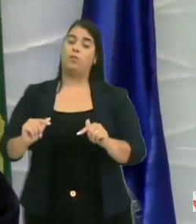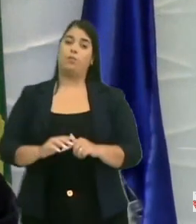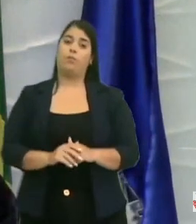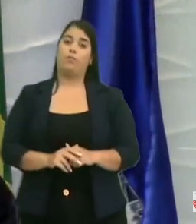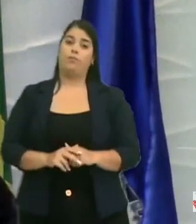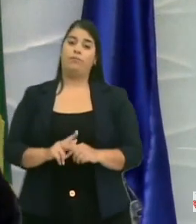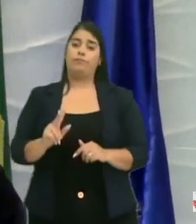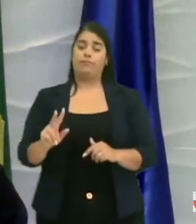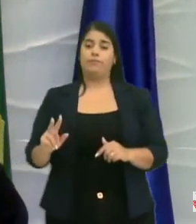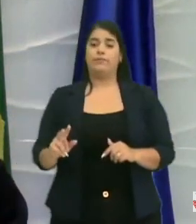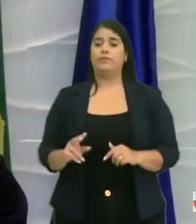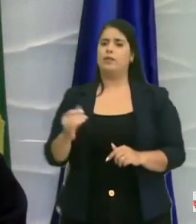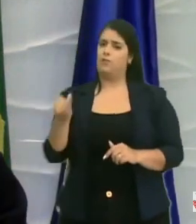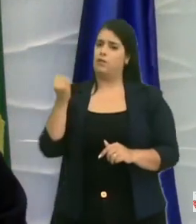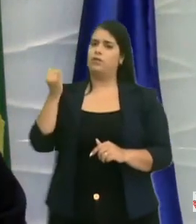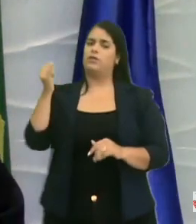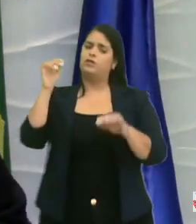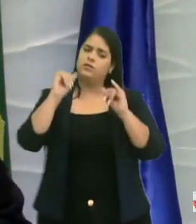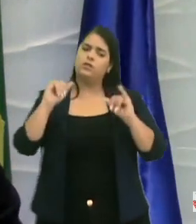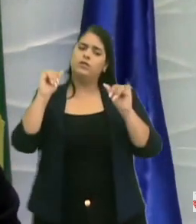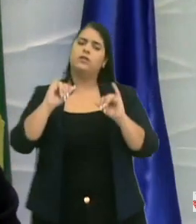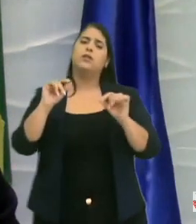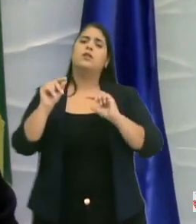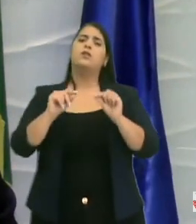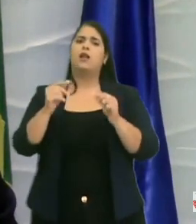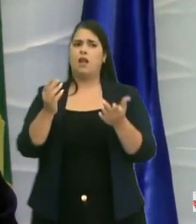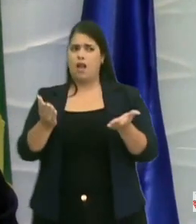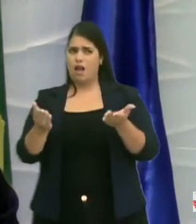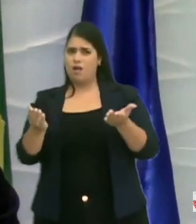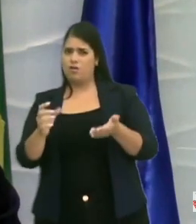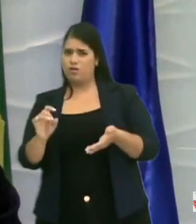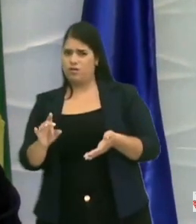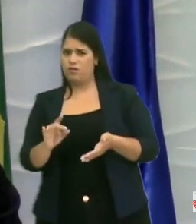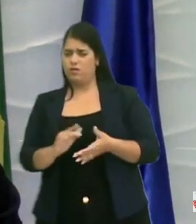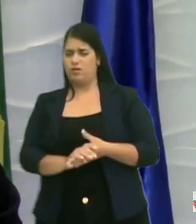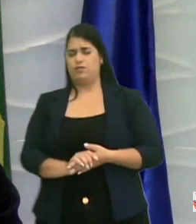vale salientar, que não é agora,